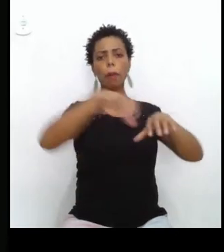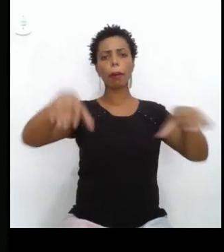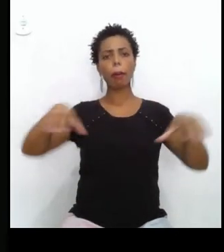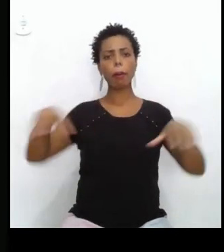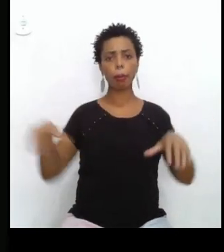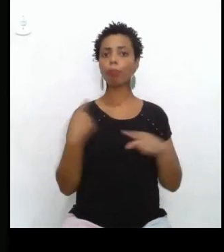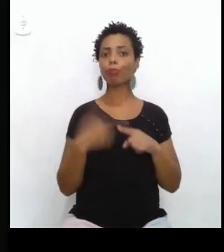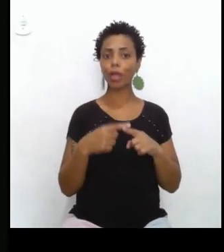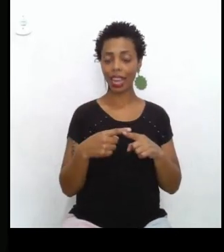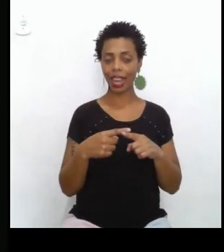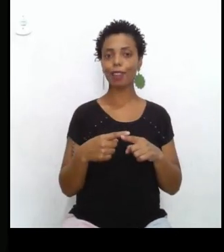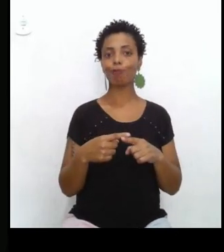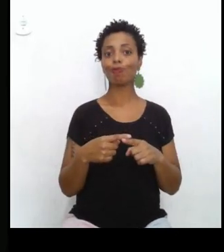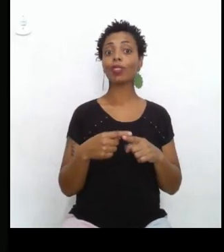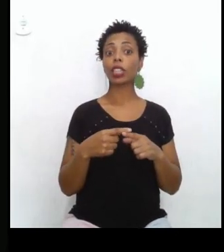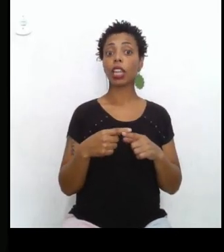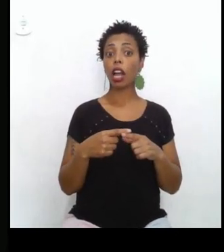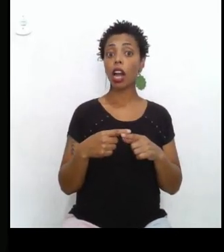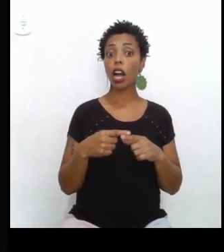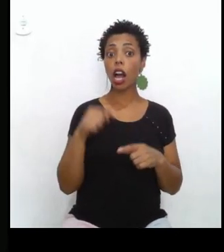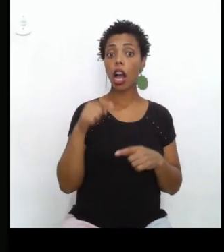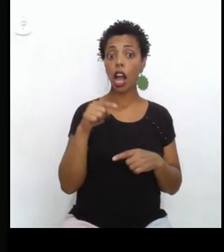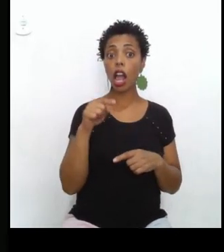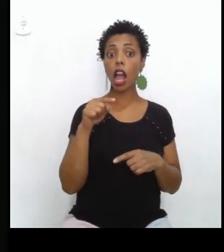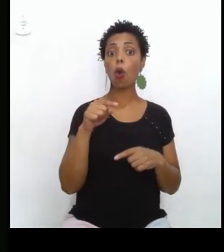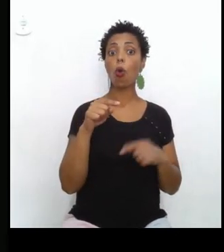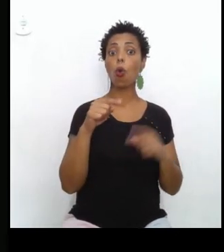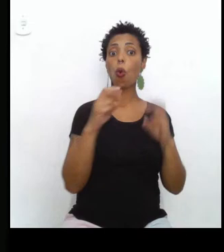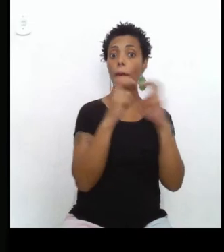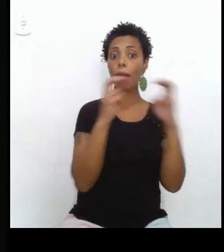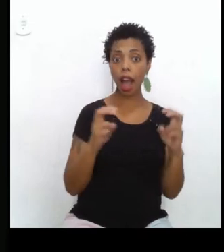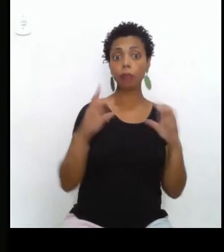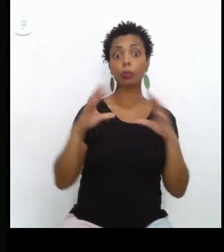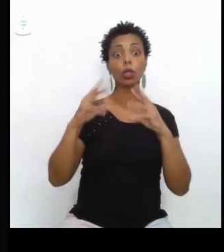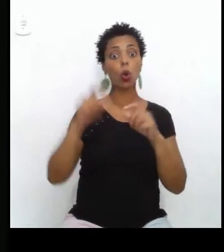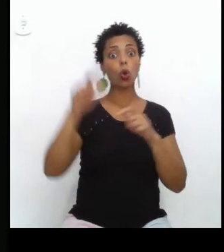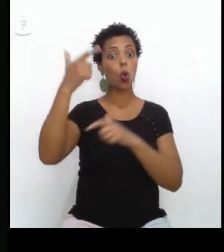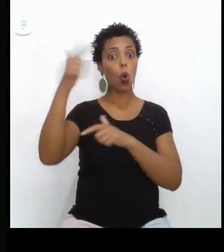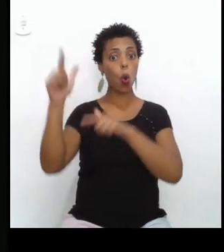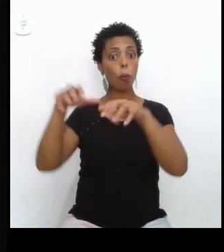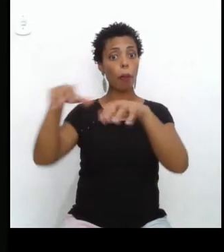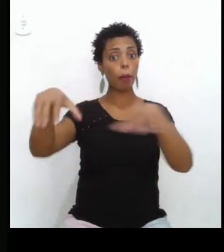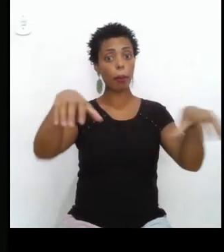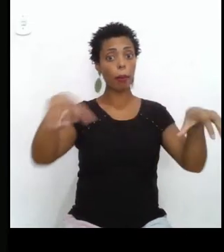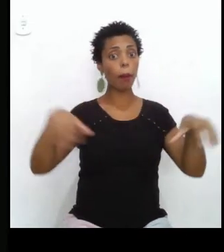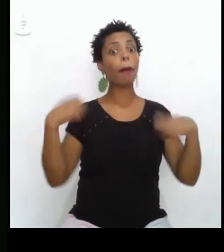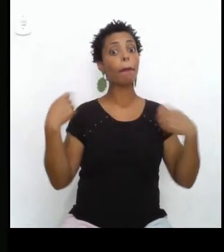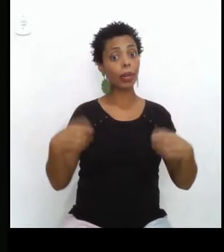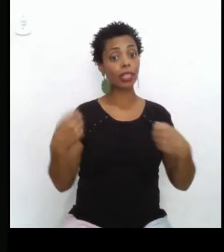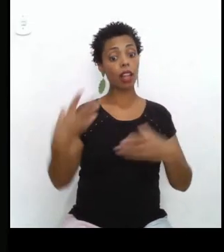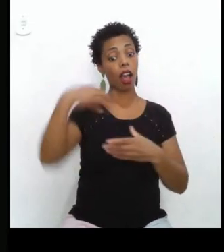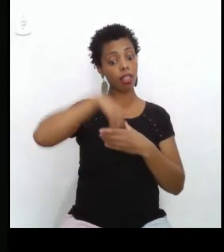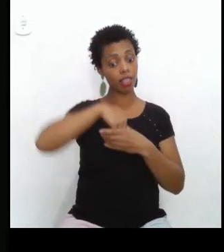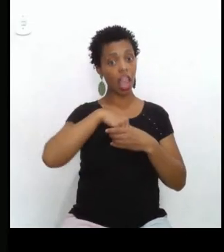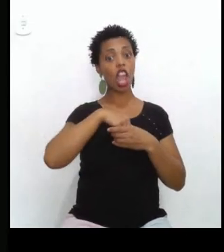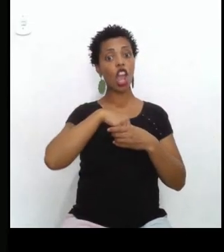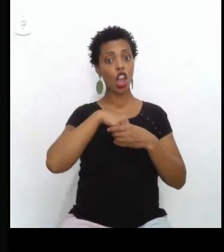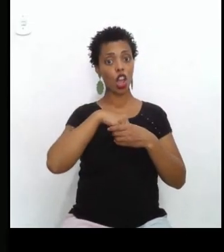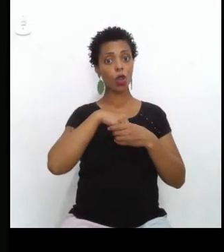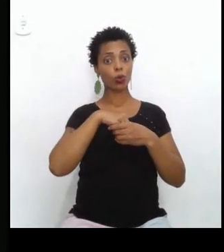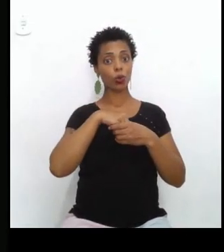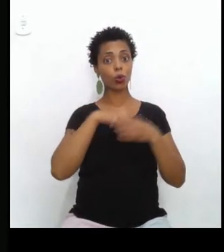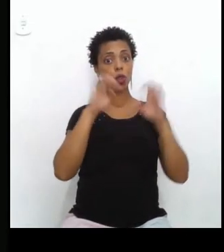implica que o que o máximo todas essas instituições precisam também reformula sua estrutura interna para colher essa diversidade